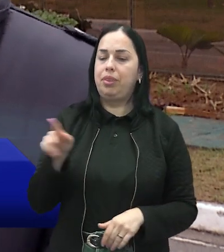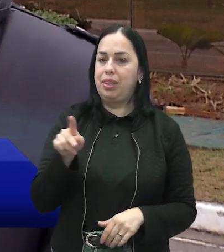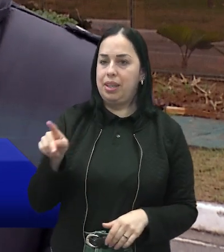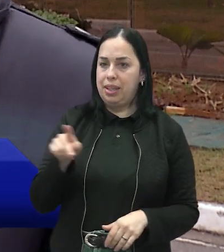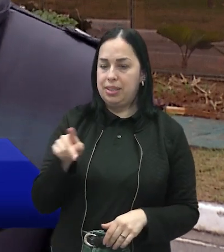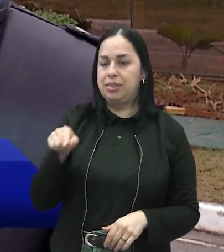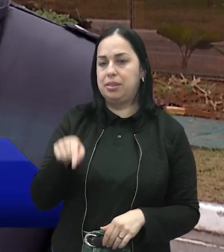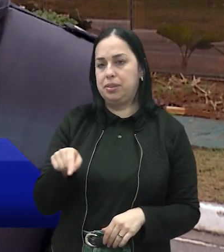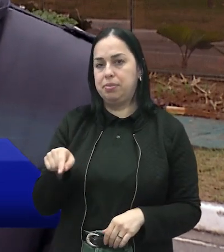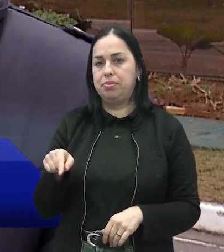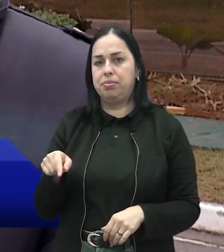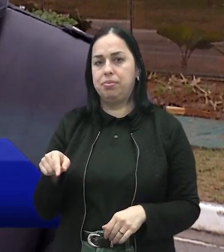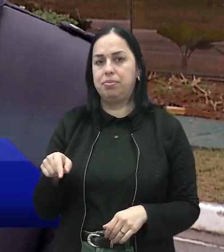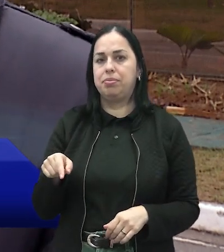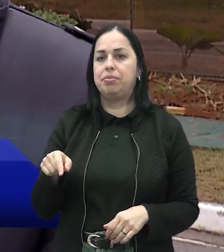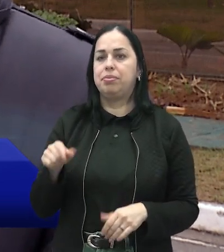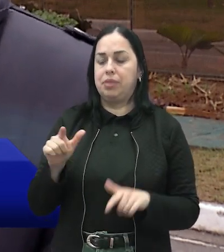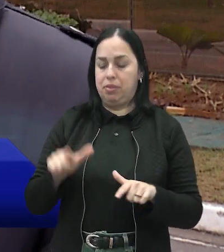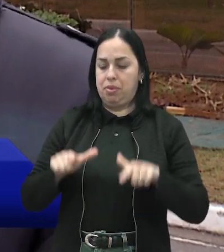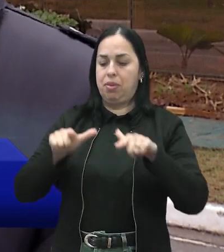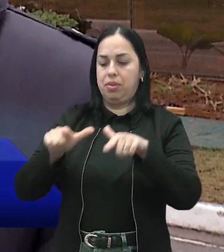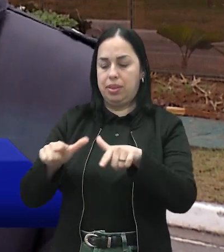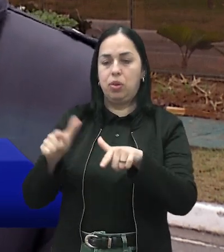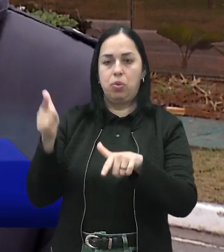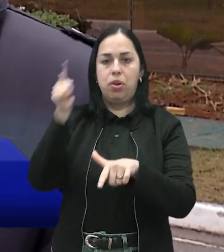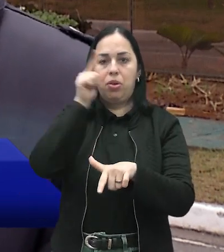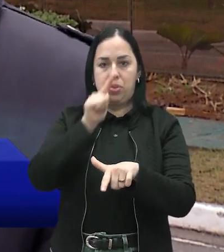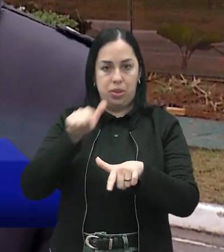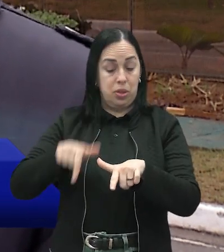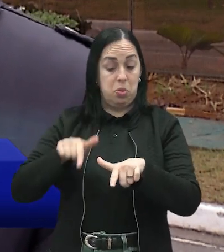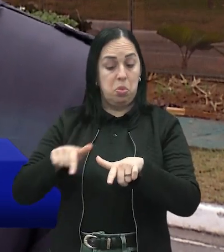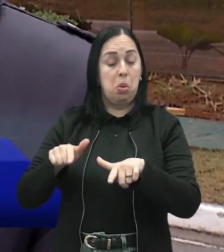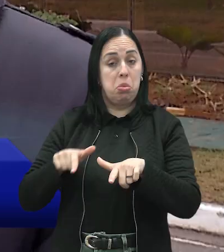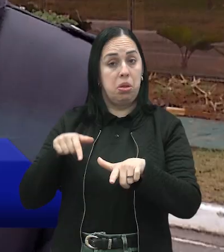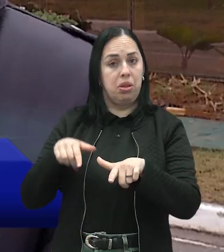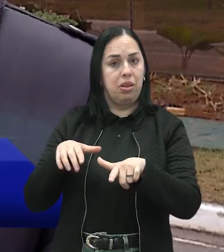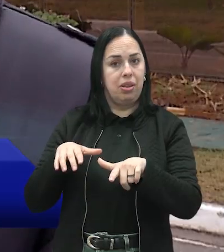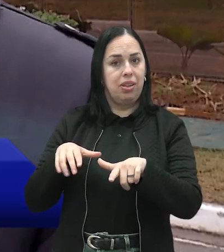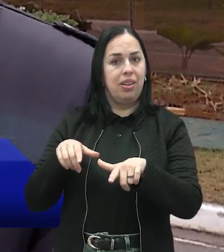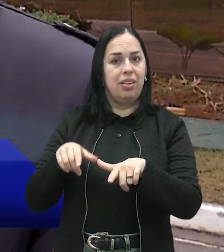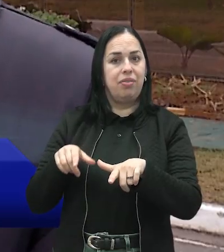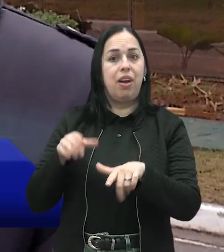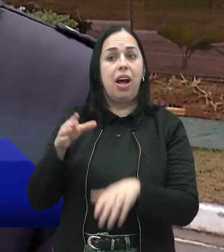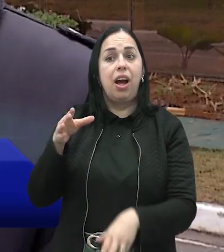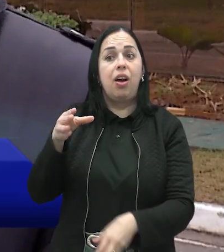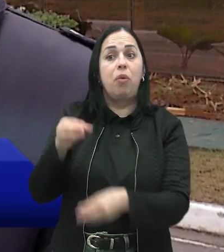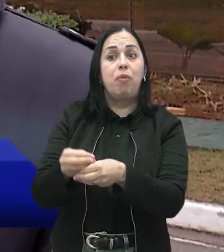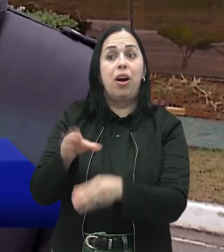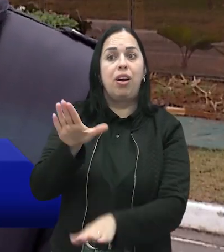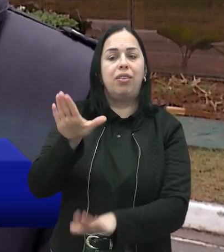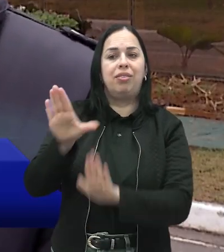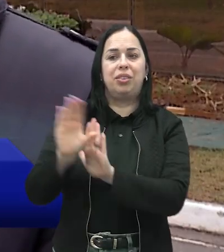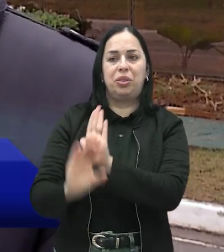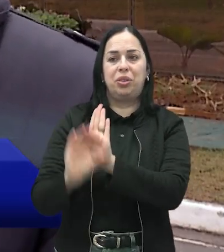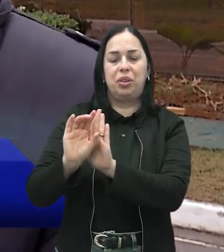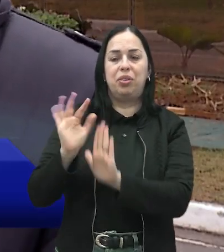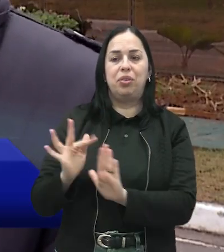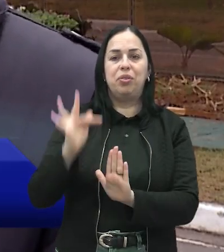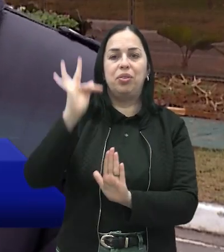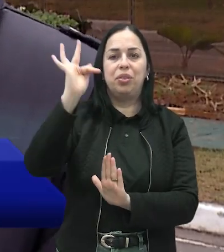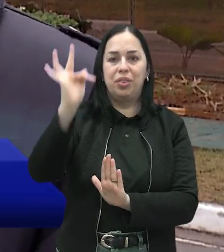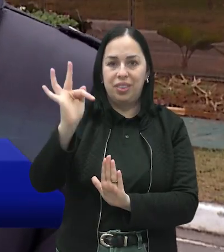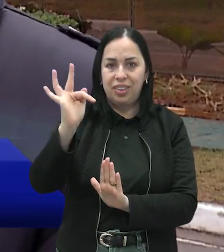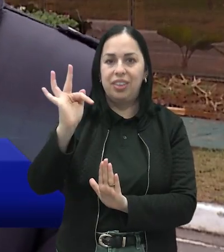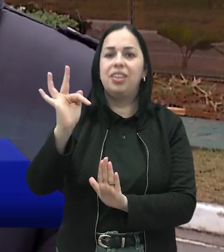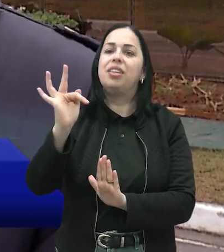Esses profissionais vão receber um certificado, certo? E vai agregar muito para o seu currículo